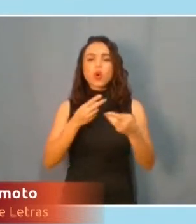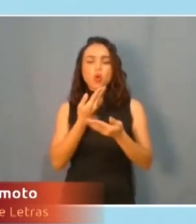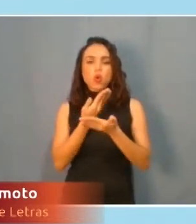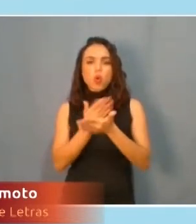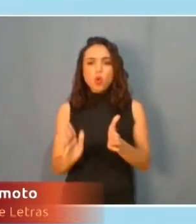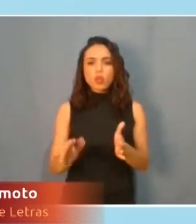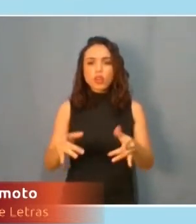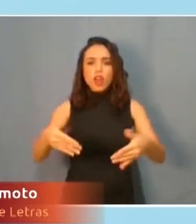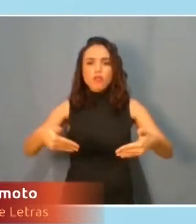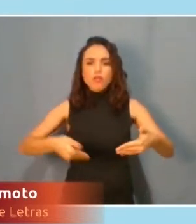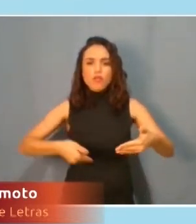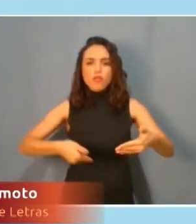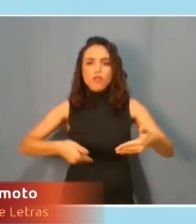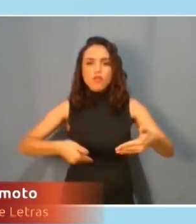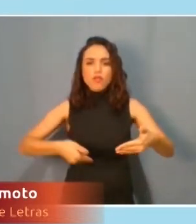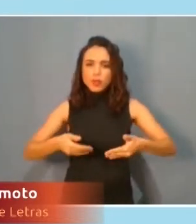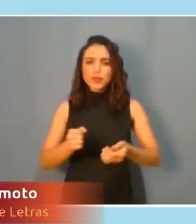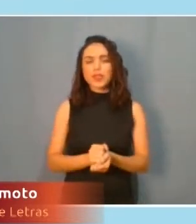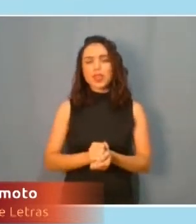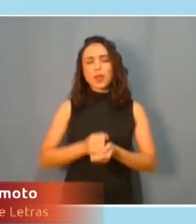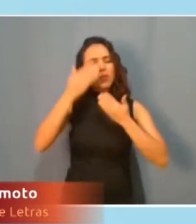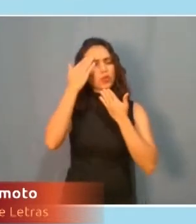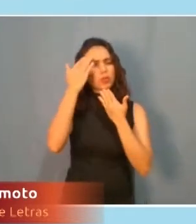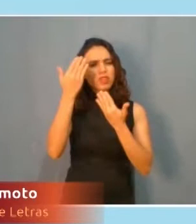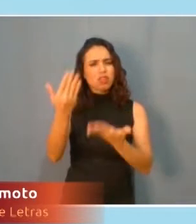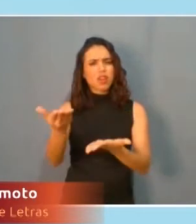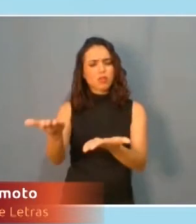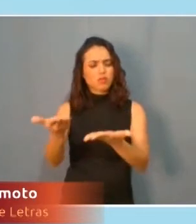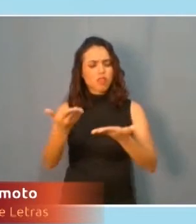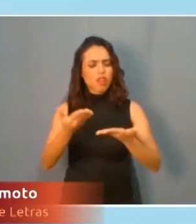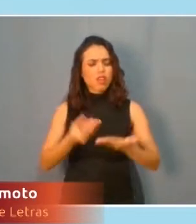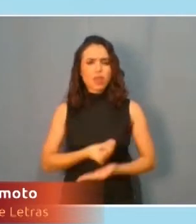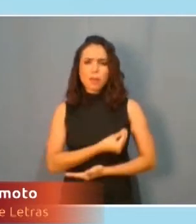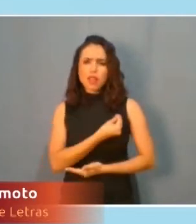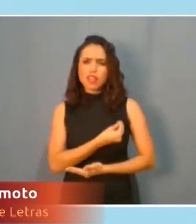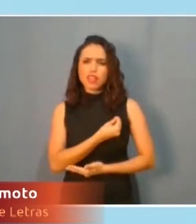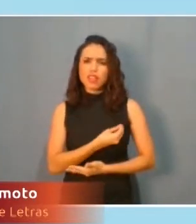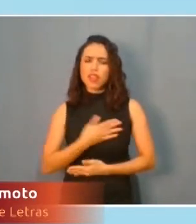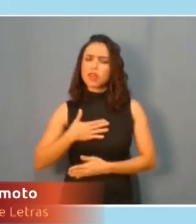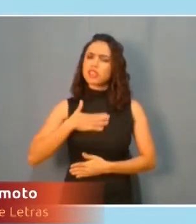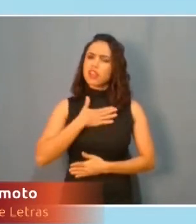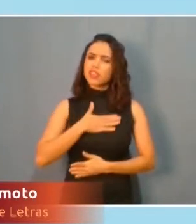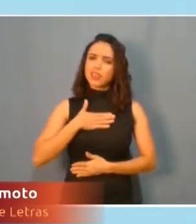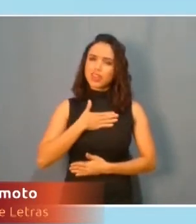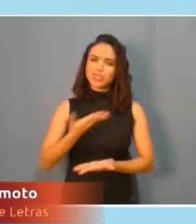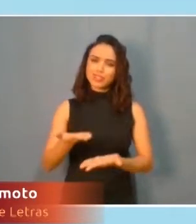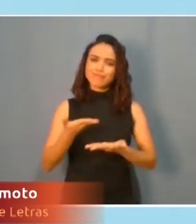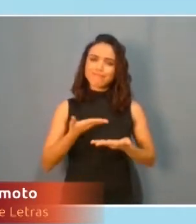Fome. Daniel, muito obrigado por estar aqui com a gente hoje. É um prazer recebê-lo aqui no Conexões.